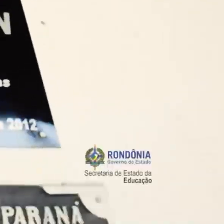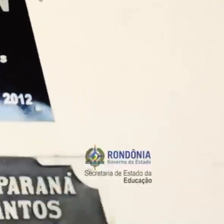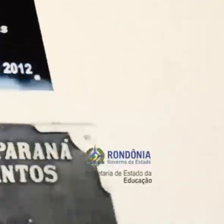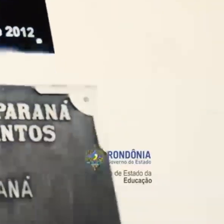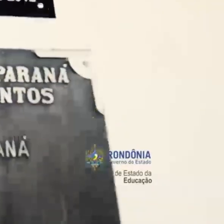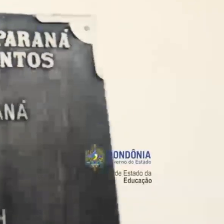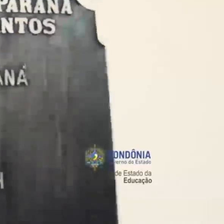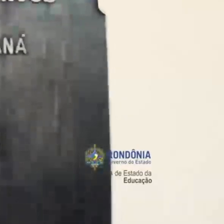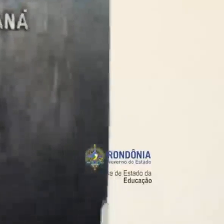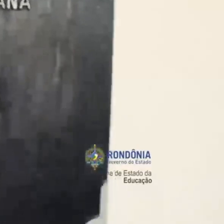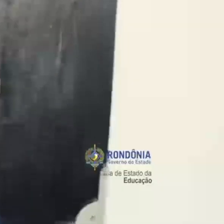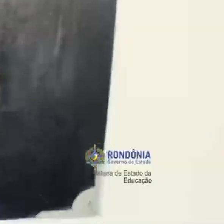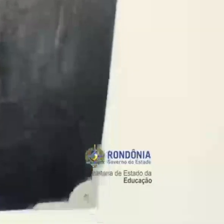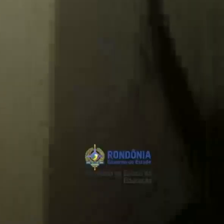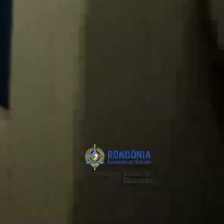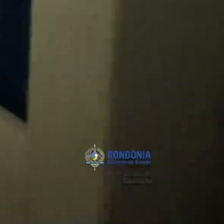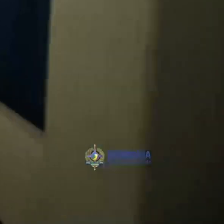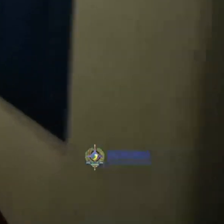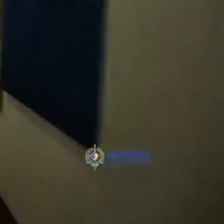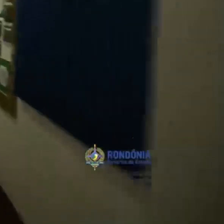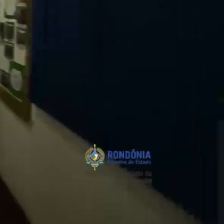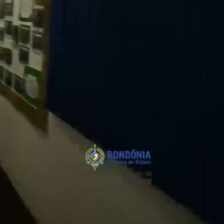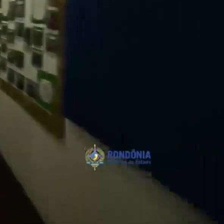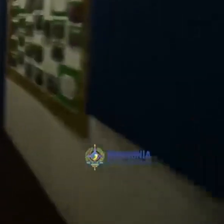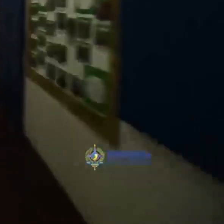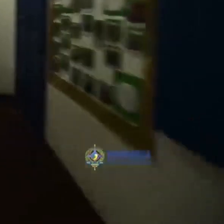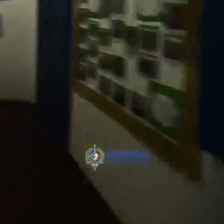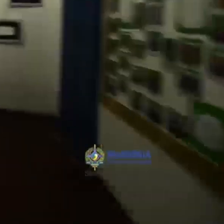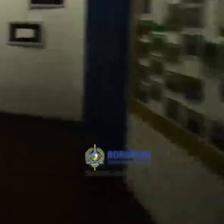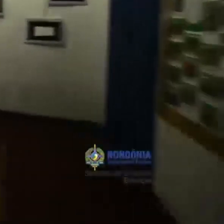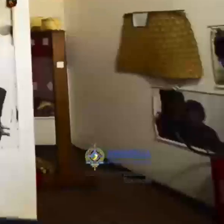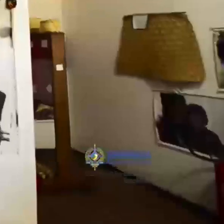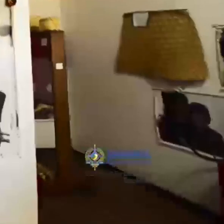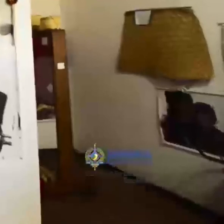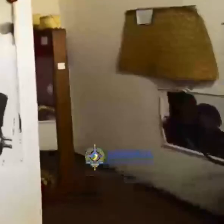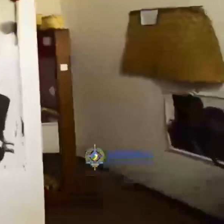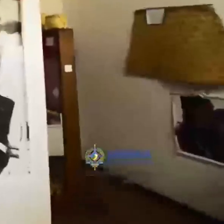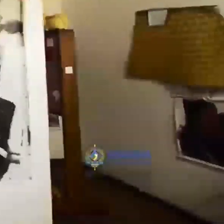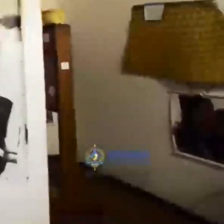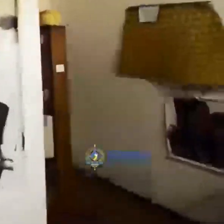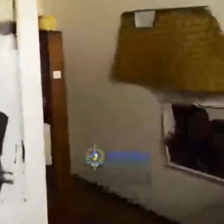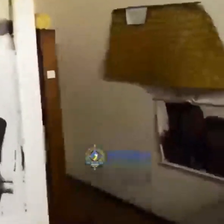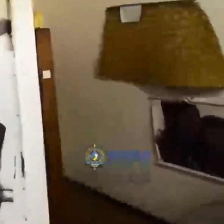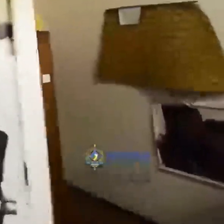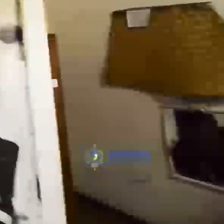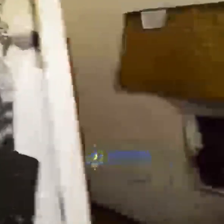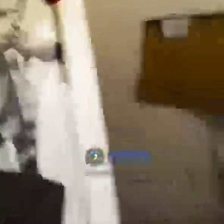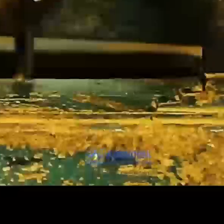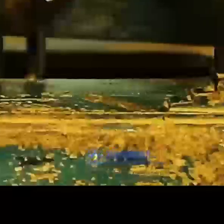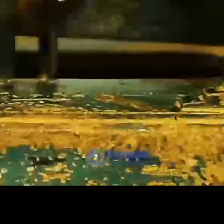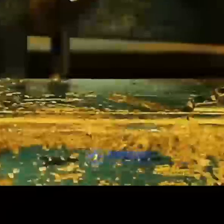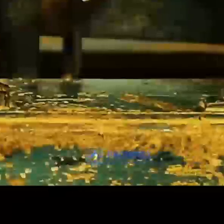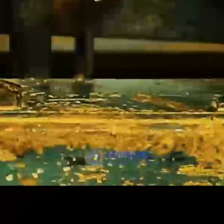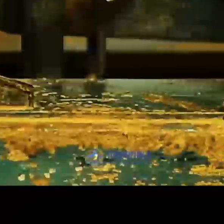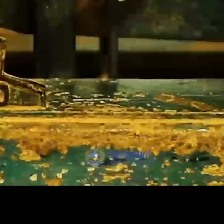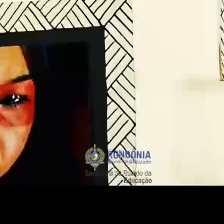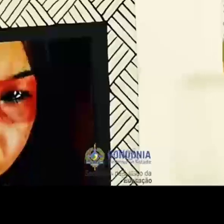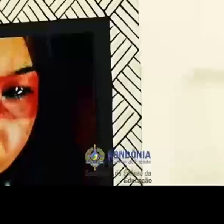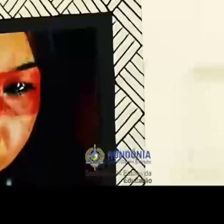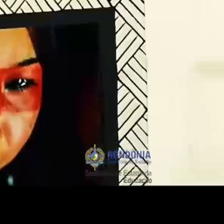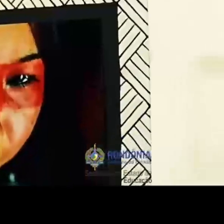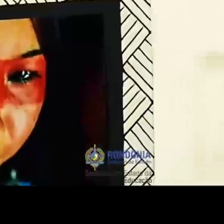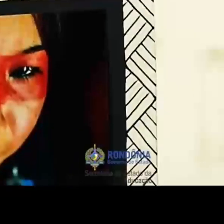neste local. E é isso que nós estamos contando hoje na nossa aula, Historiando Rondônia.